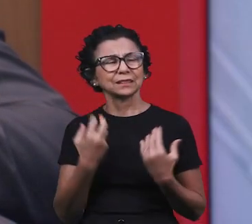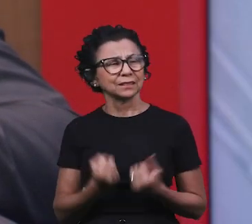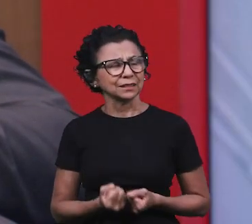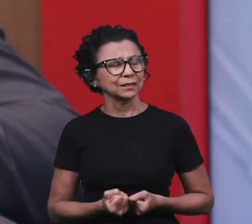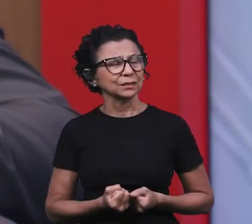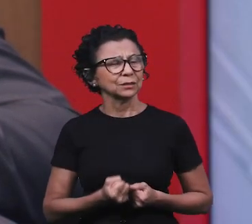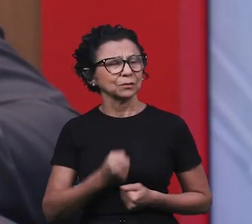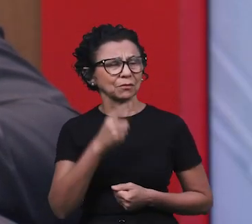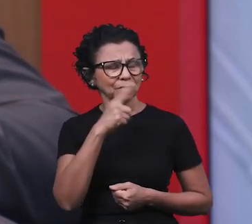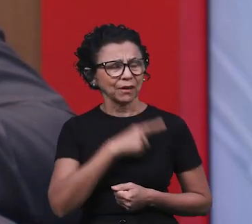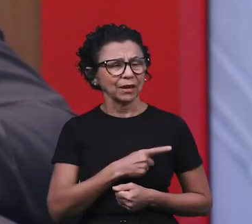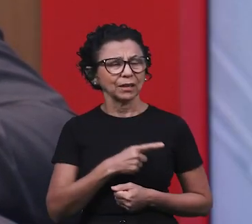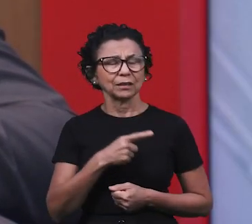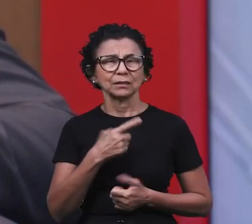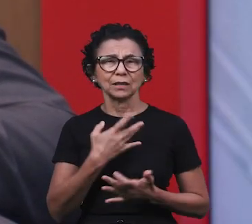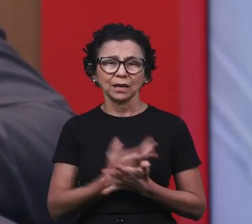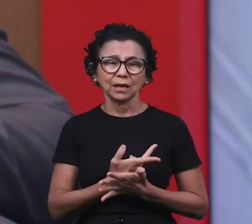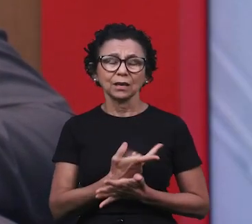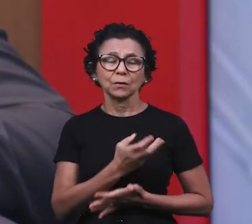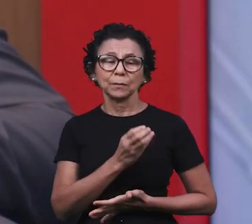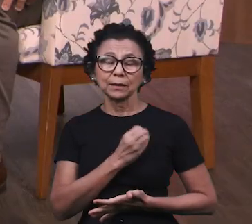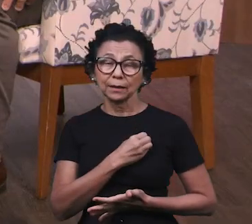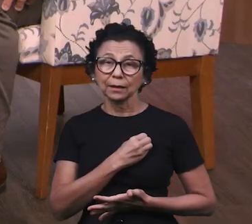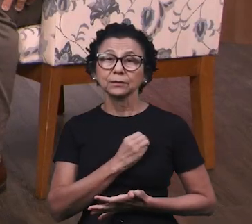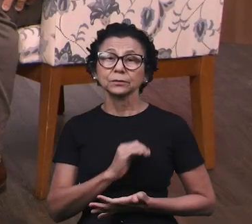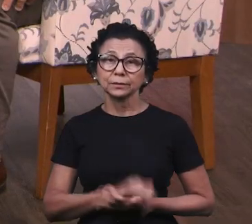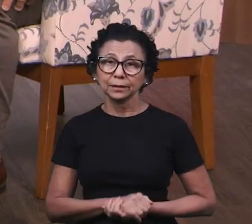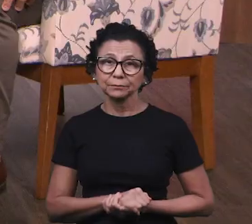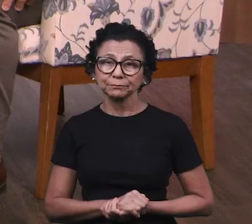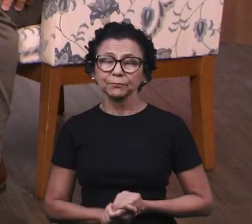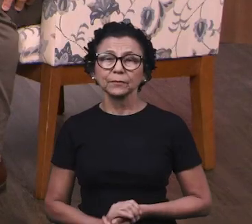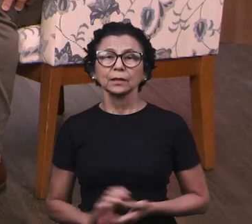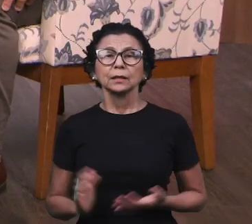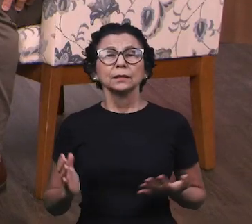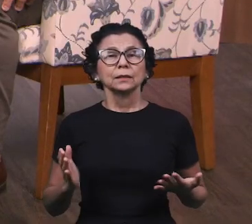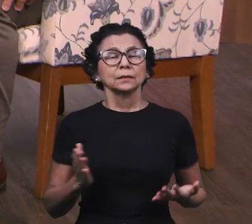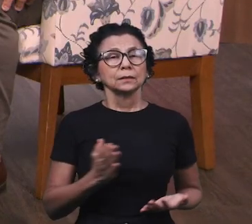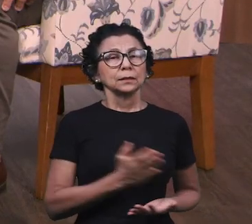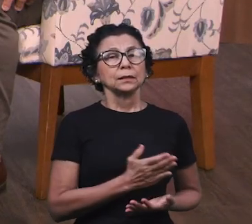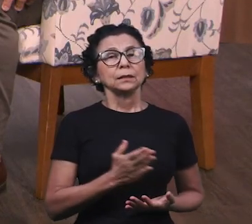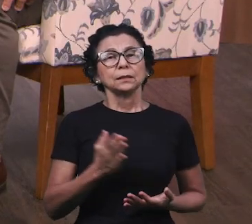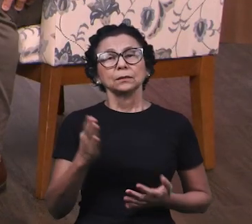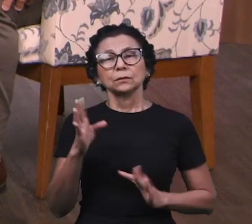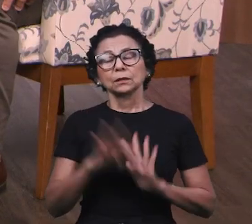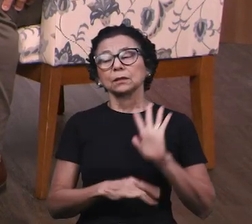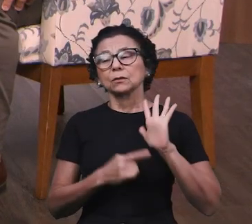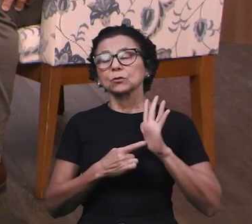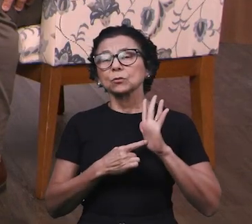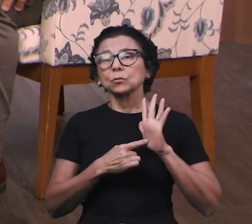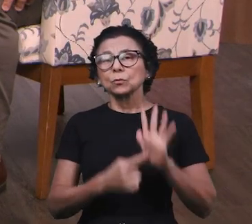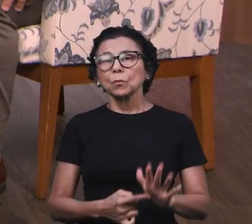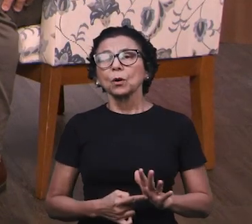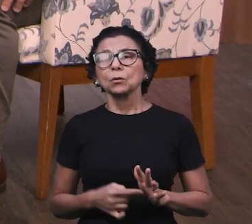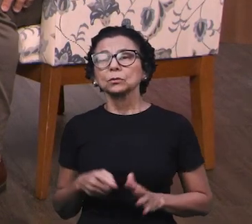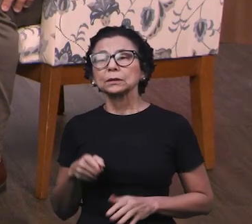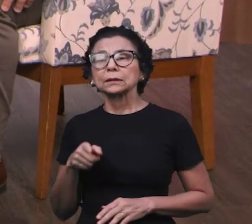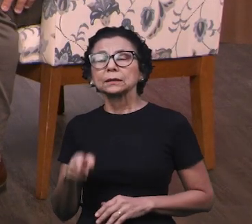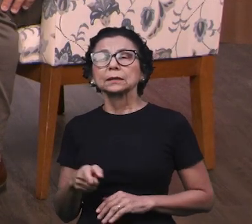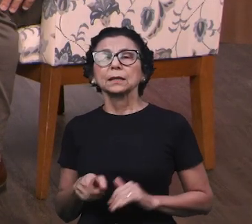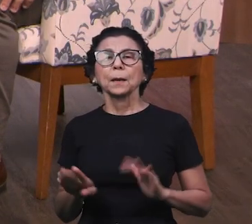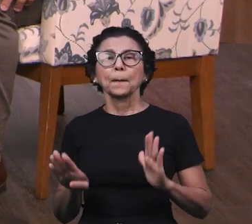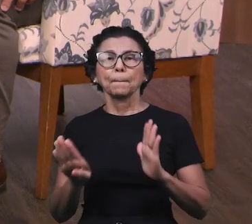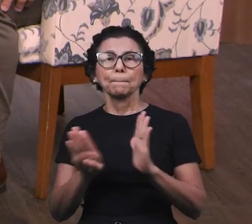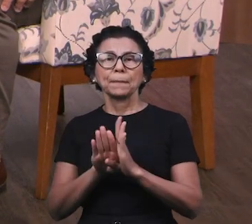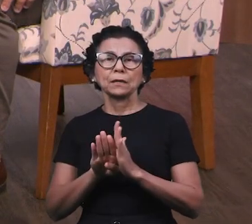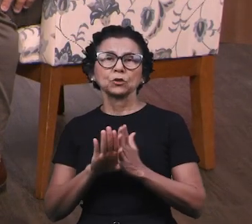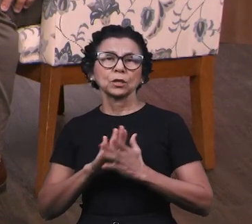que a estratégia de José aqui, pastor, colocando o copo de prata, era a estratégia da redenção. Porque eles